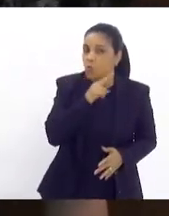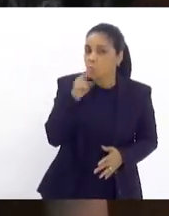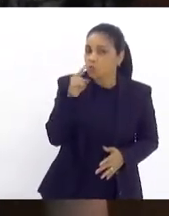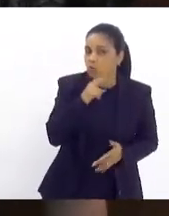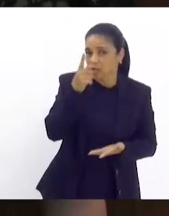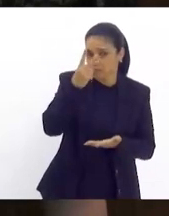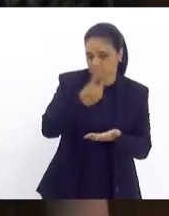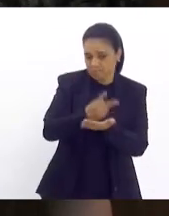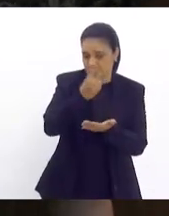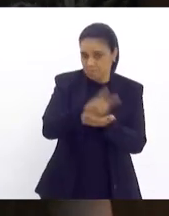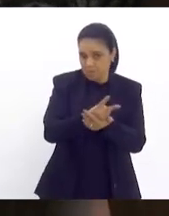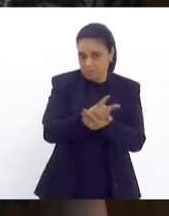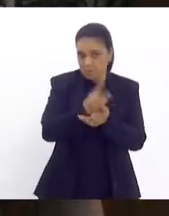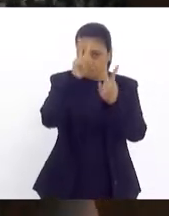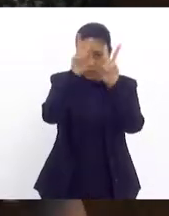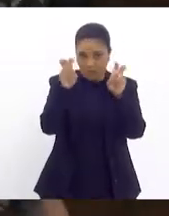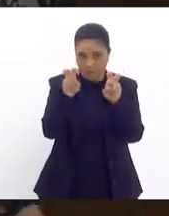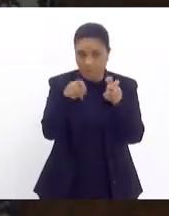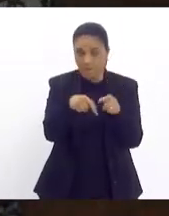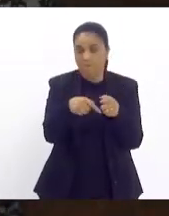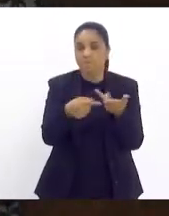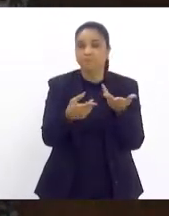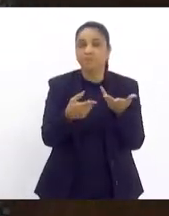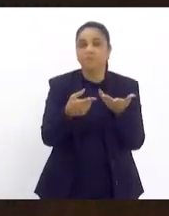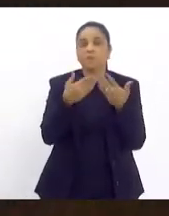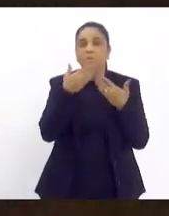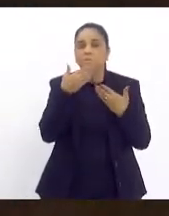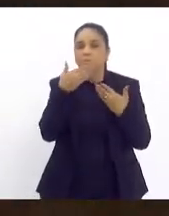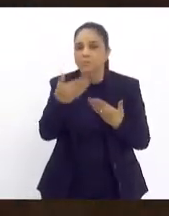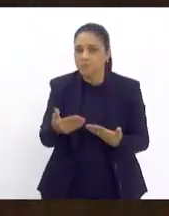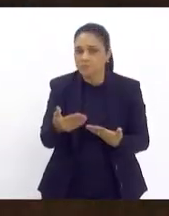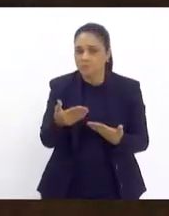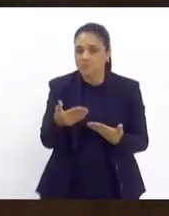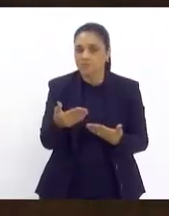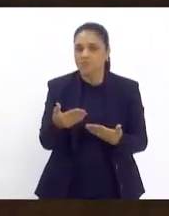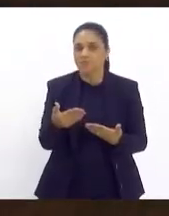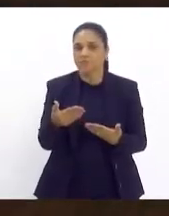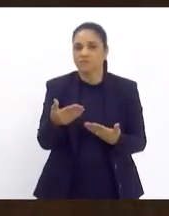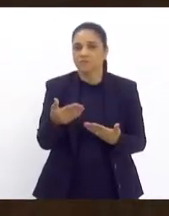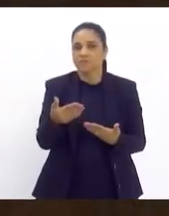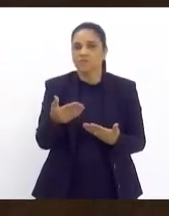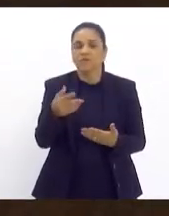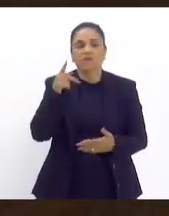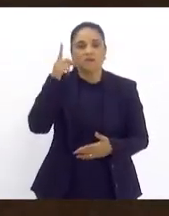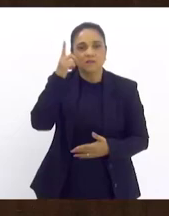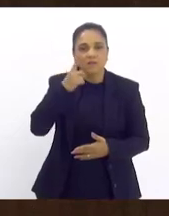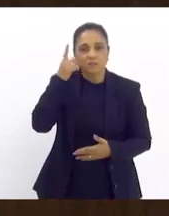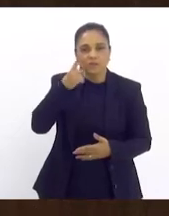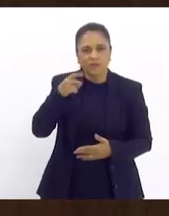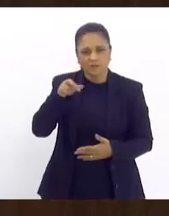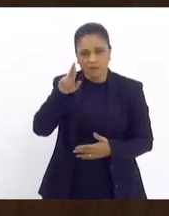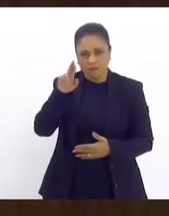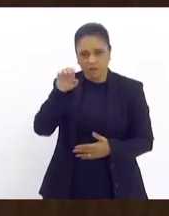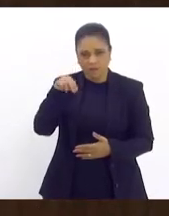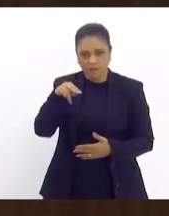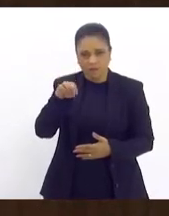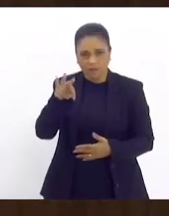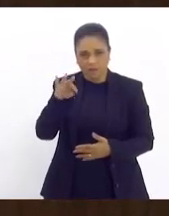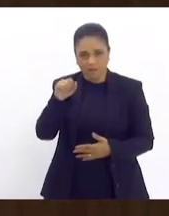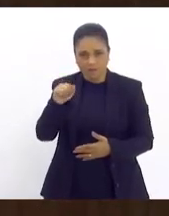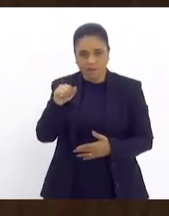mesmo eu queria fazer uma solicitação deputada Renata ainda é líder do